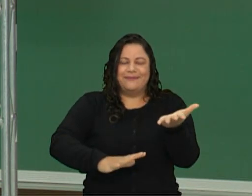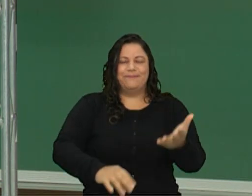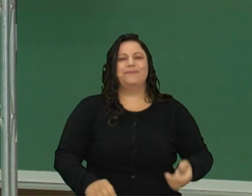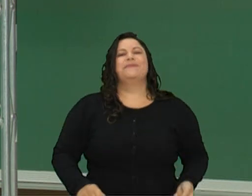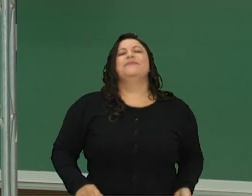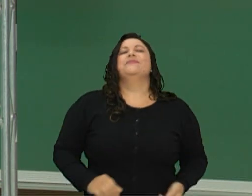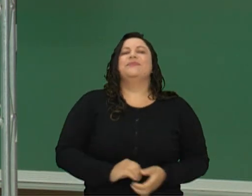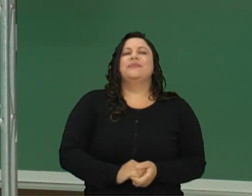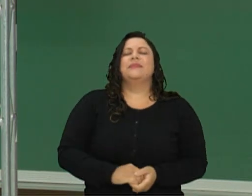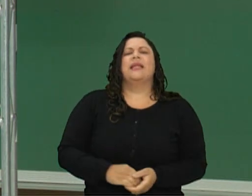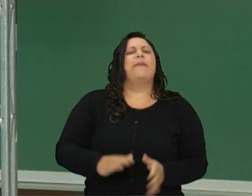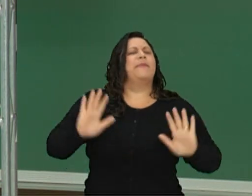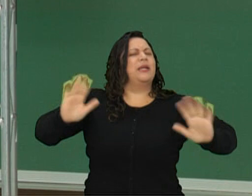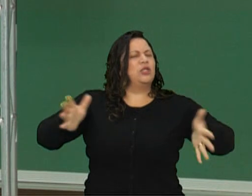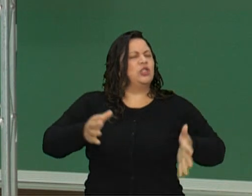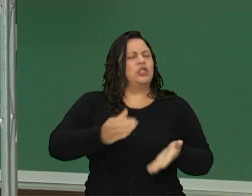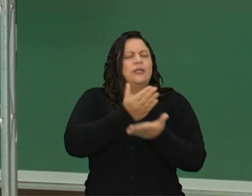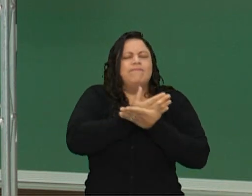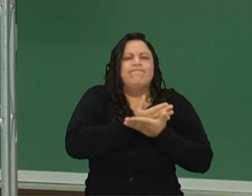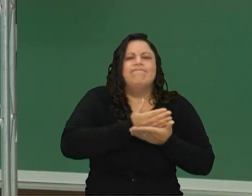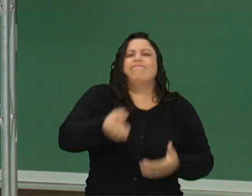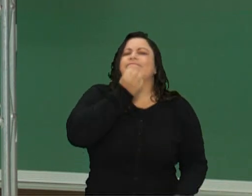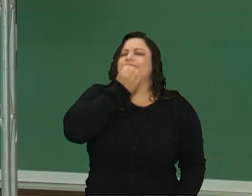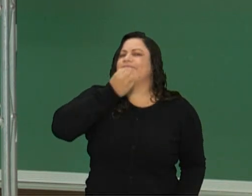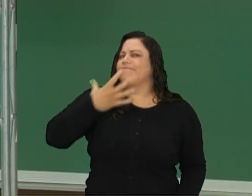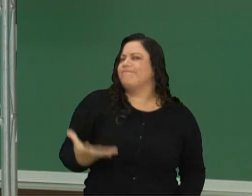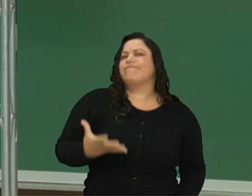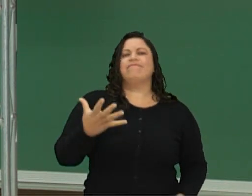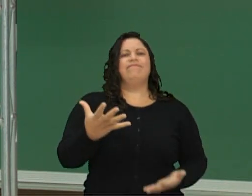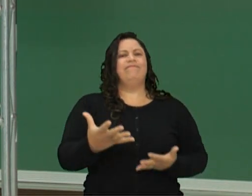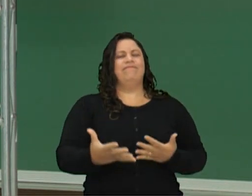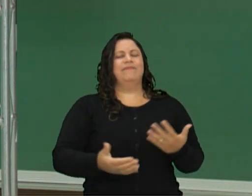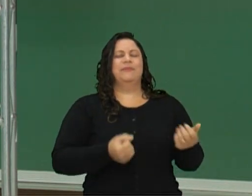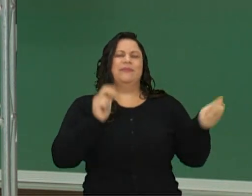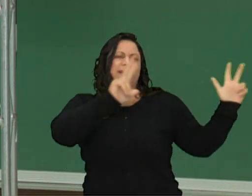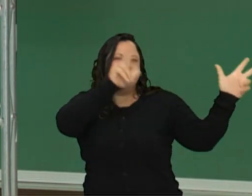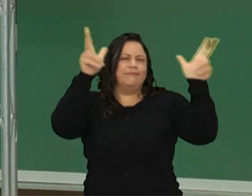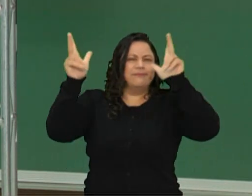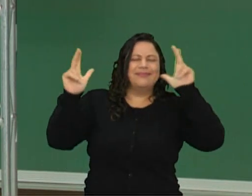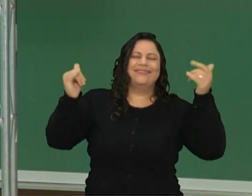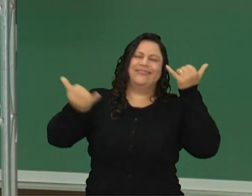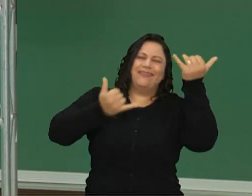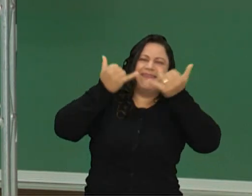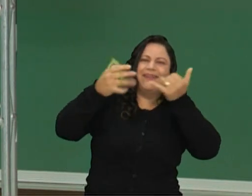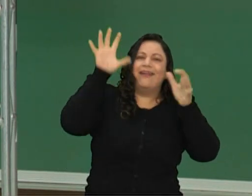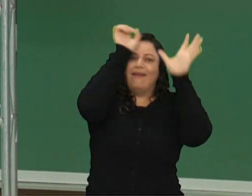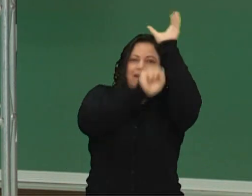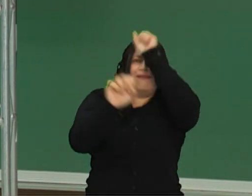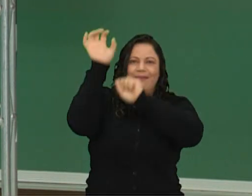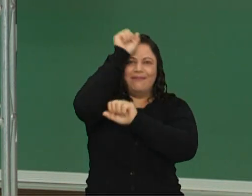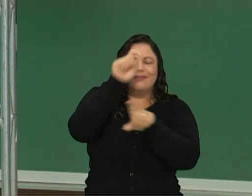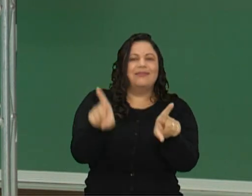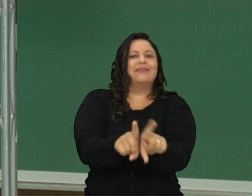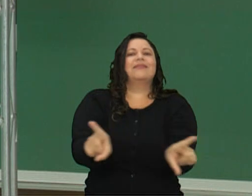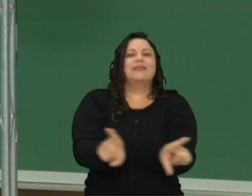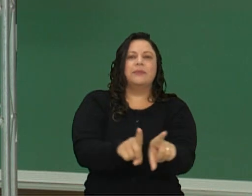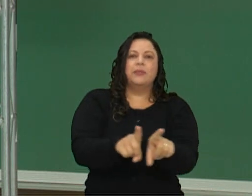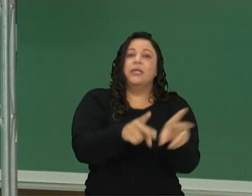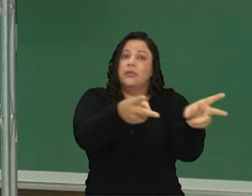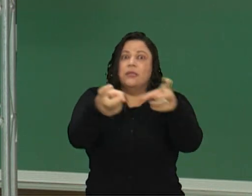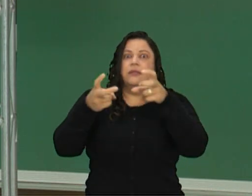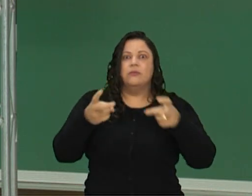atividade, para a gente começar bem aqui se divertindo, brincando e aprendendo. Então, observe os